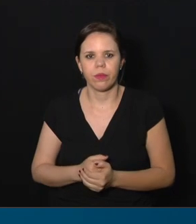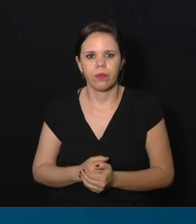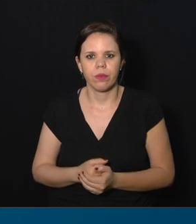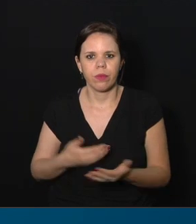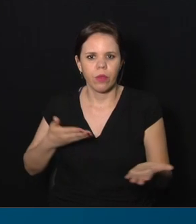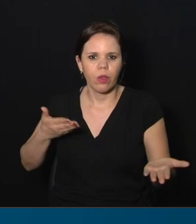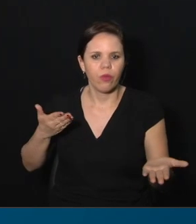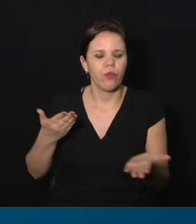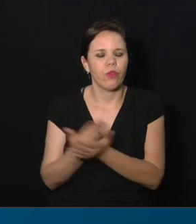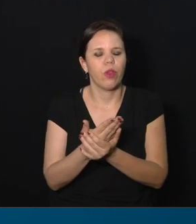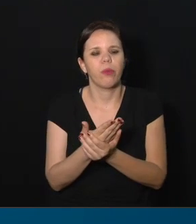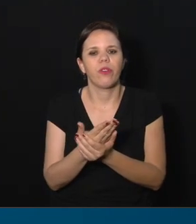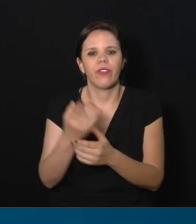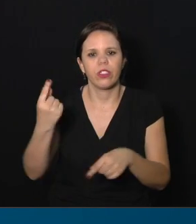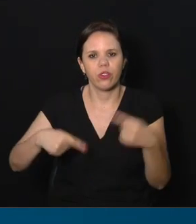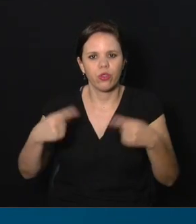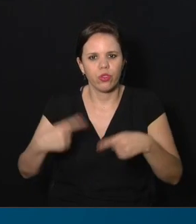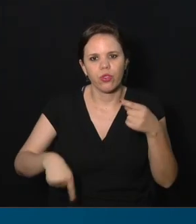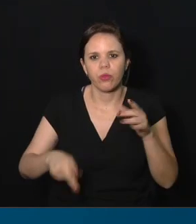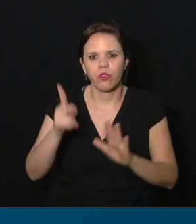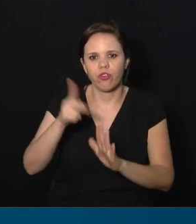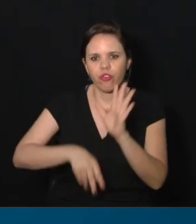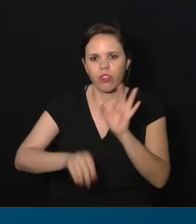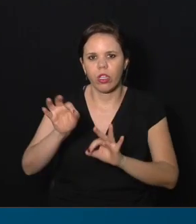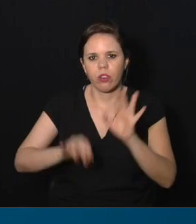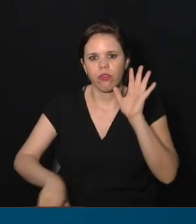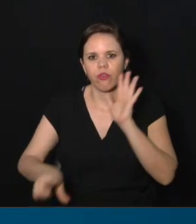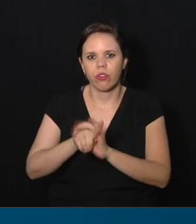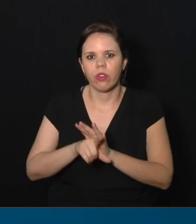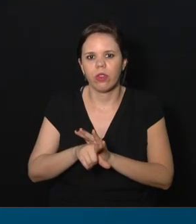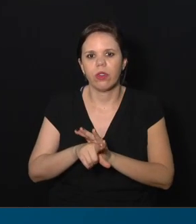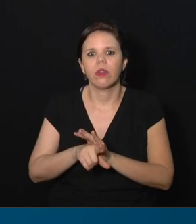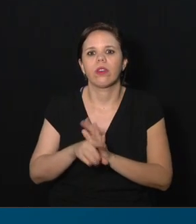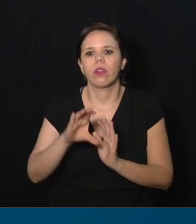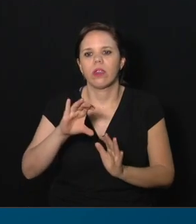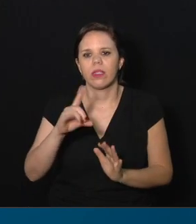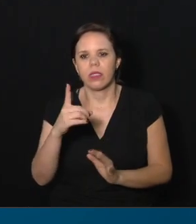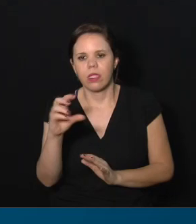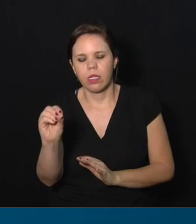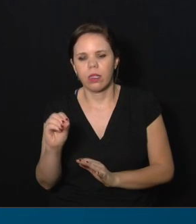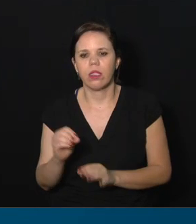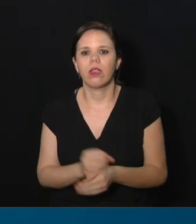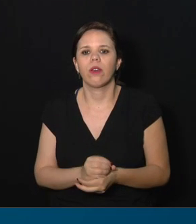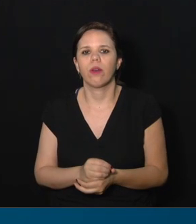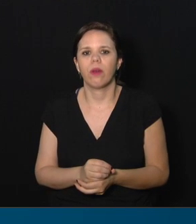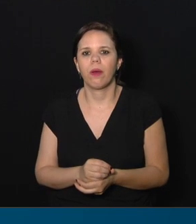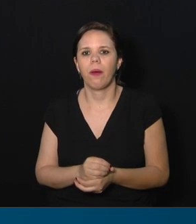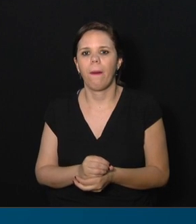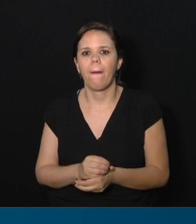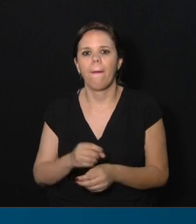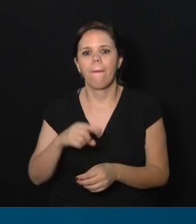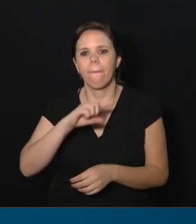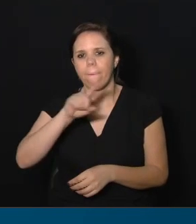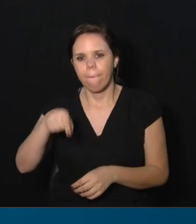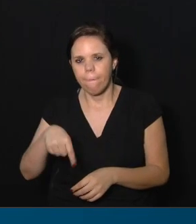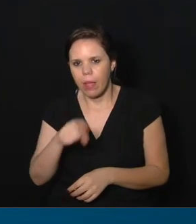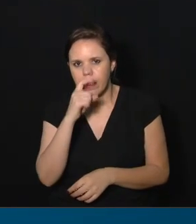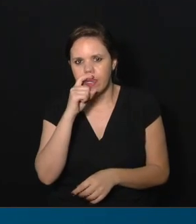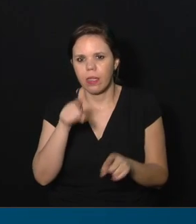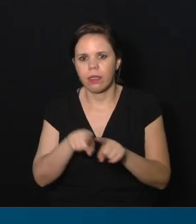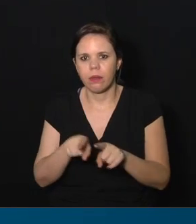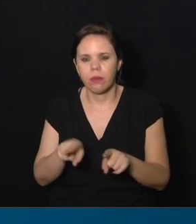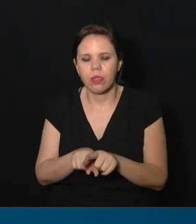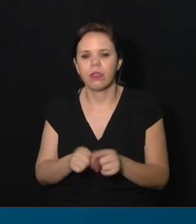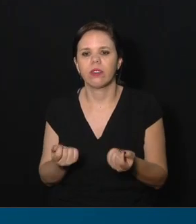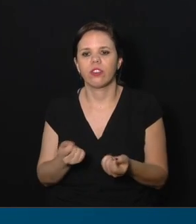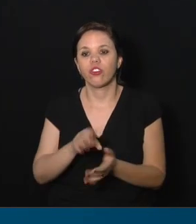aprovado em segunda discussão o projeto de lei de autoria dos vereadores Sidão Santos, Marcos Bernardelli e Zé Carlos, que dispensa o